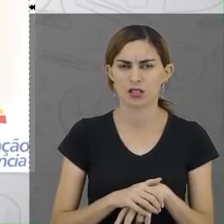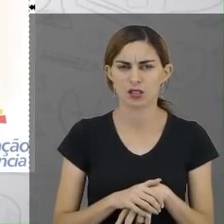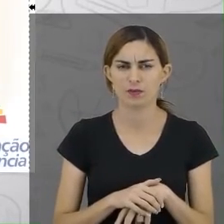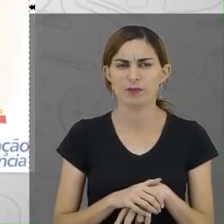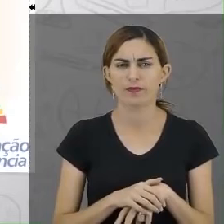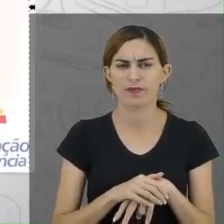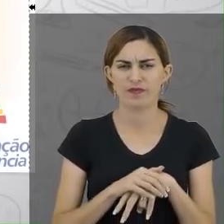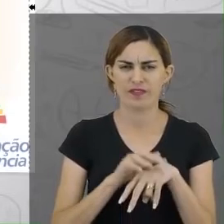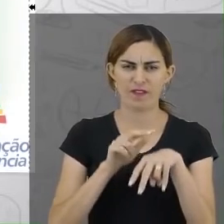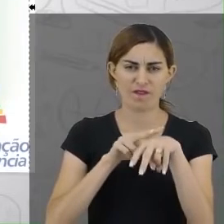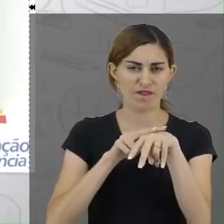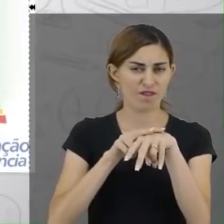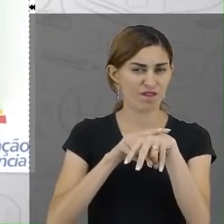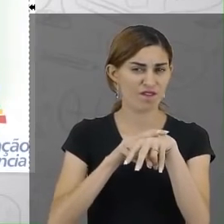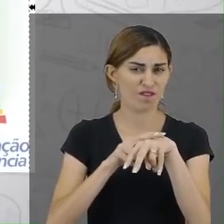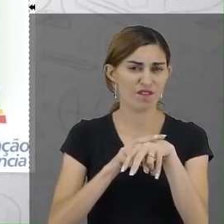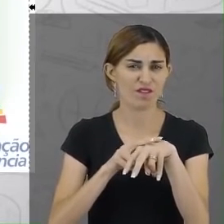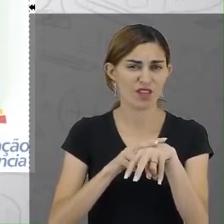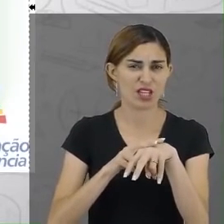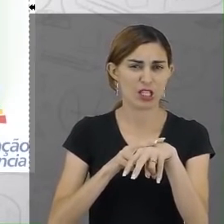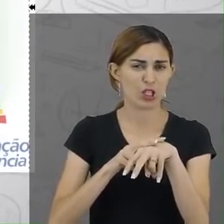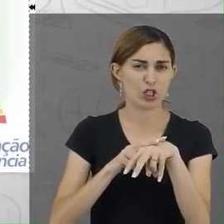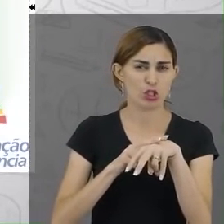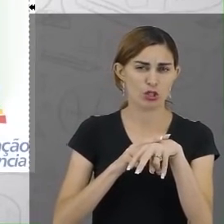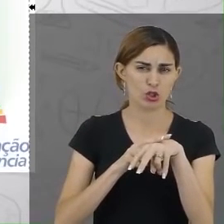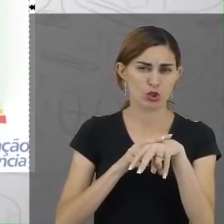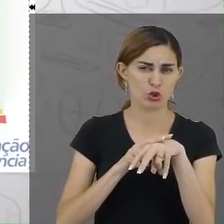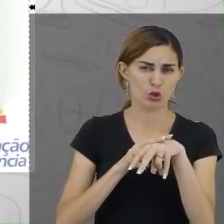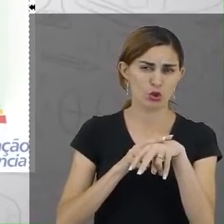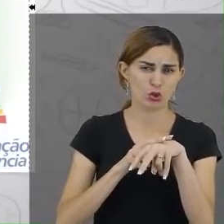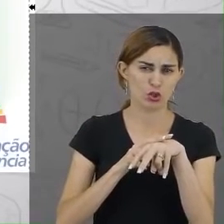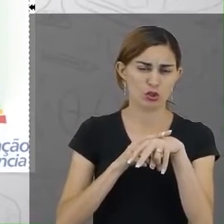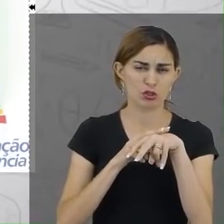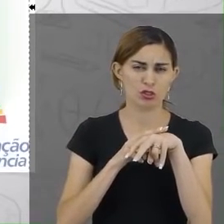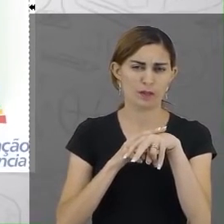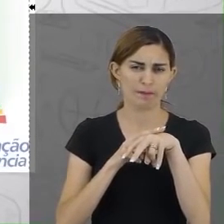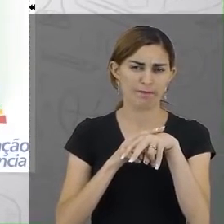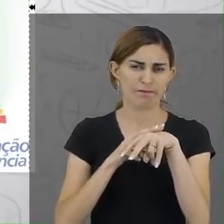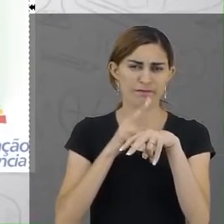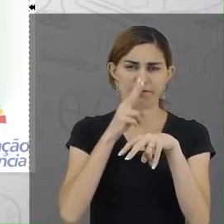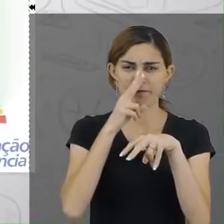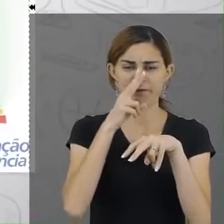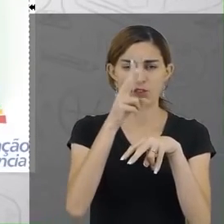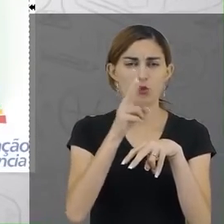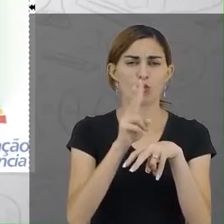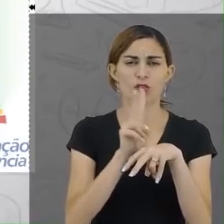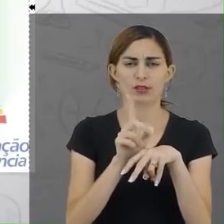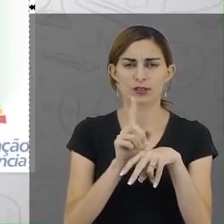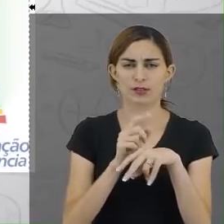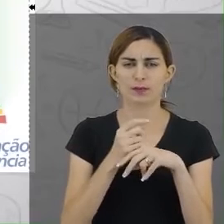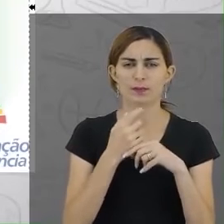Só que dessa vez vai ser um verde menos intenso.